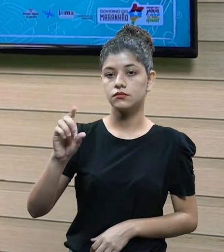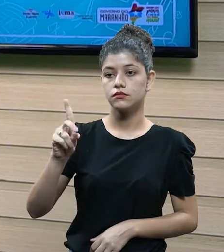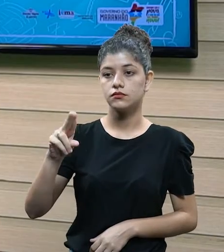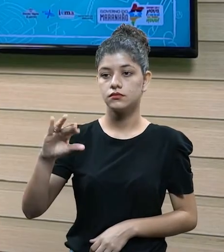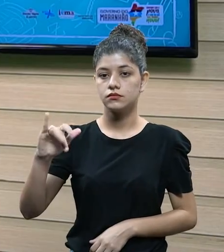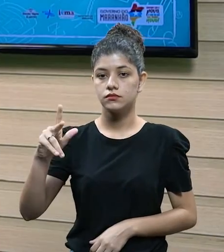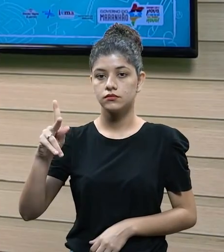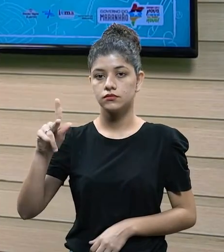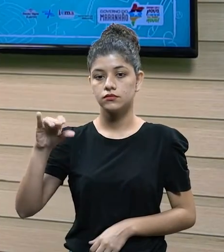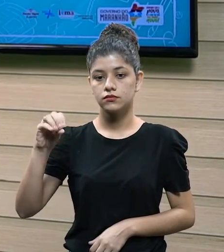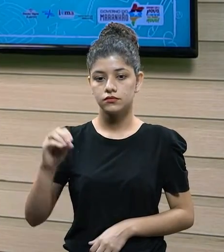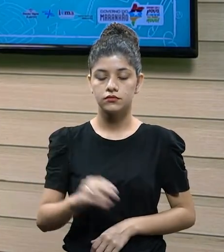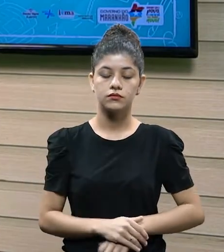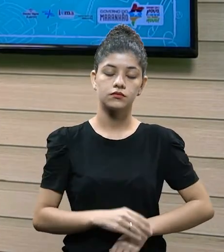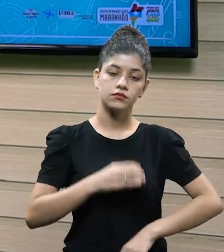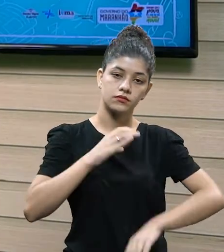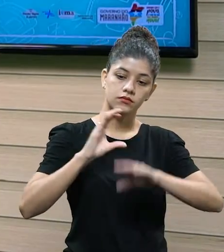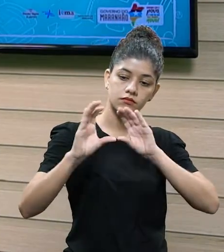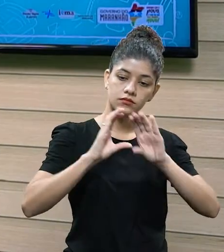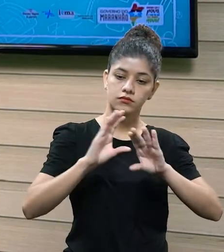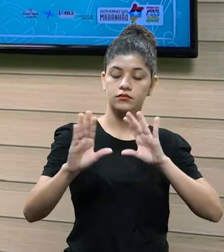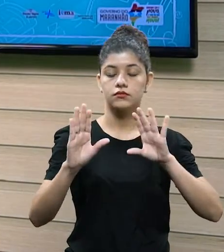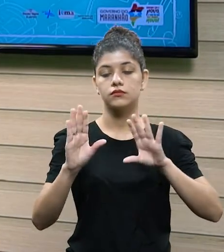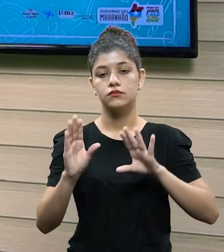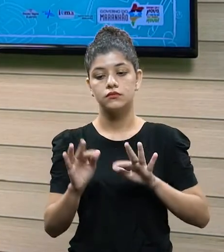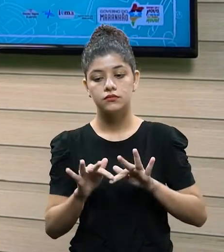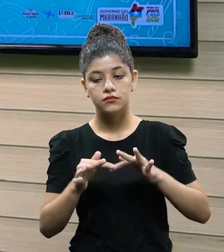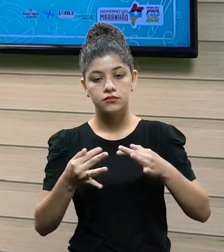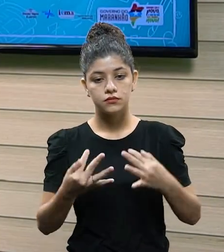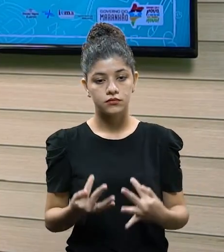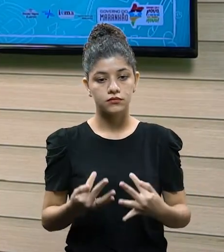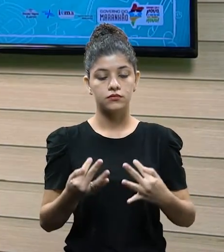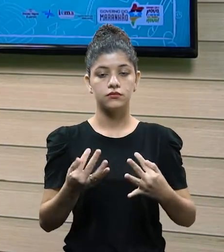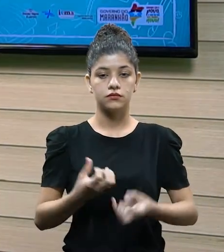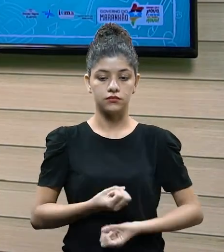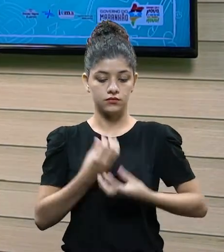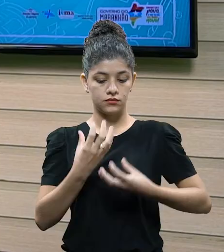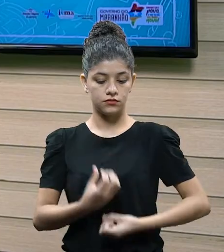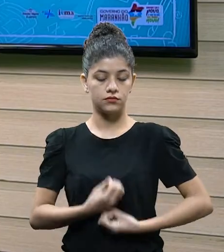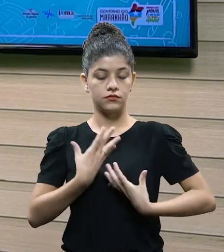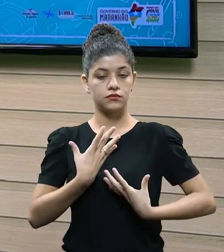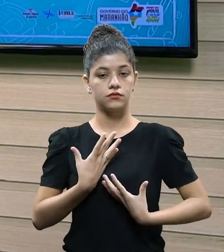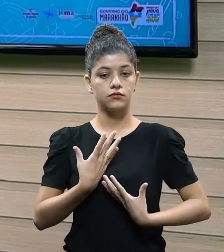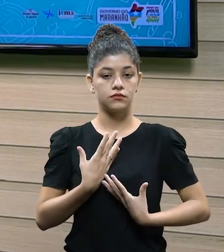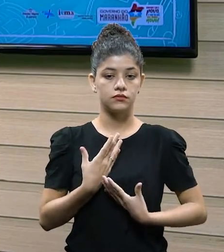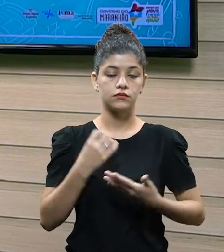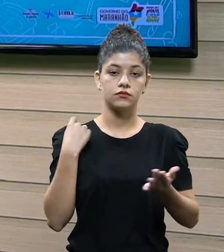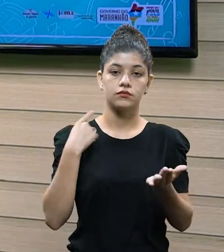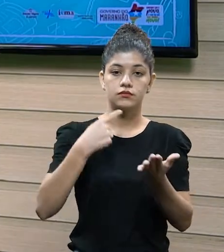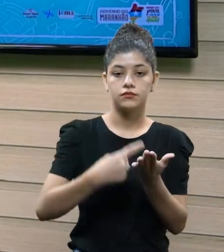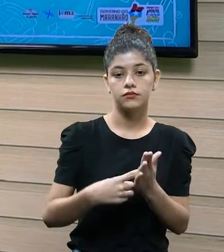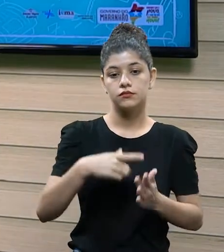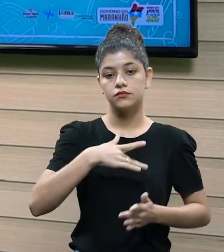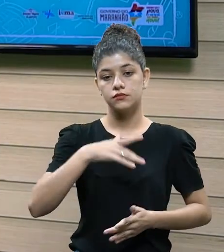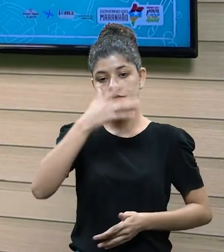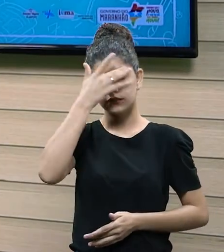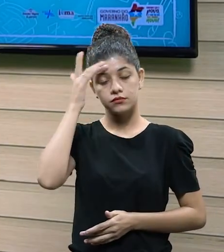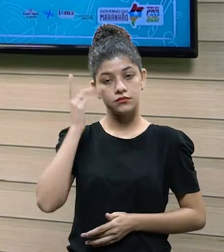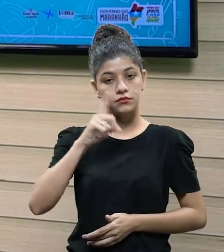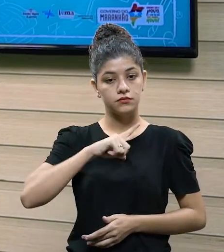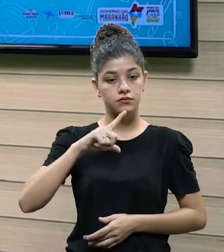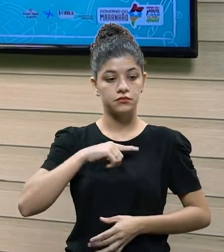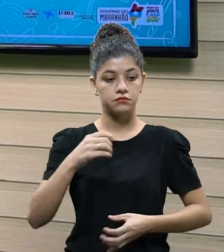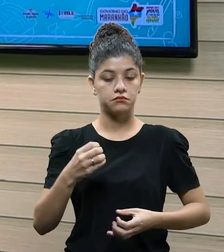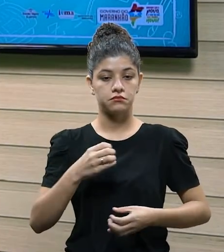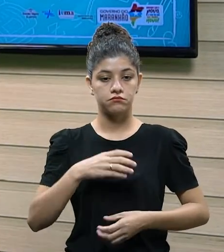essa comunicação eficaz, essa comunicação tranquila, né? Essa forma simples de ser, de se expressar, o comprometimento que a pessoa